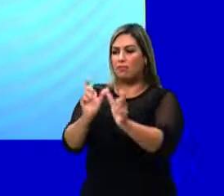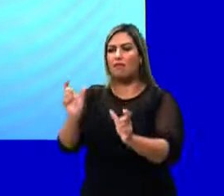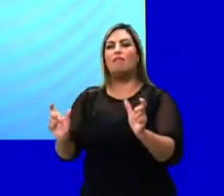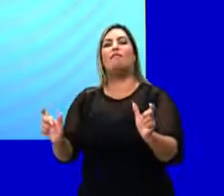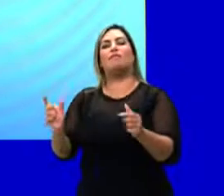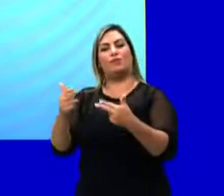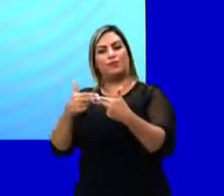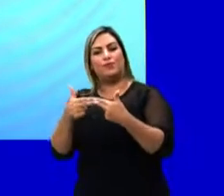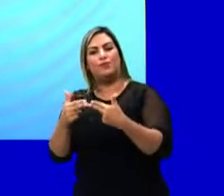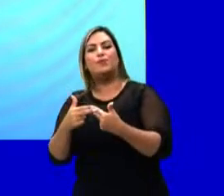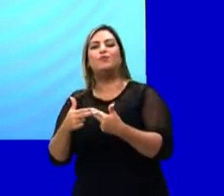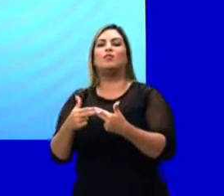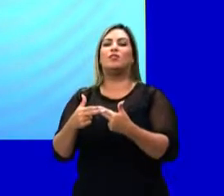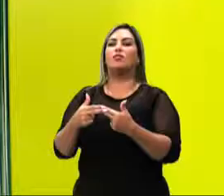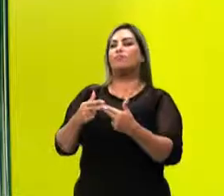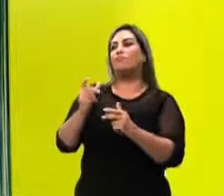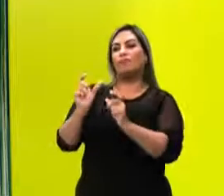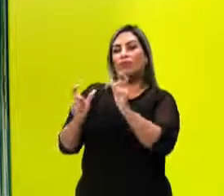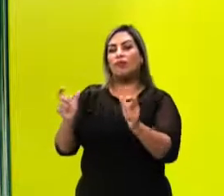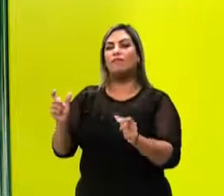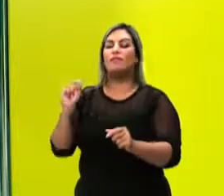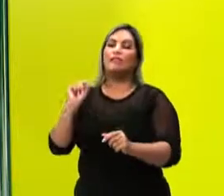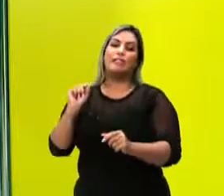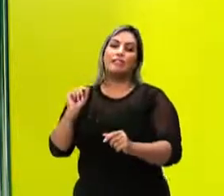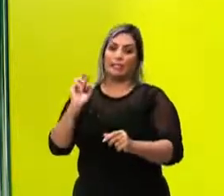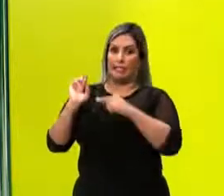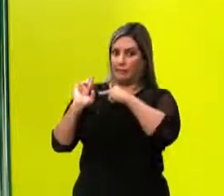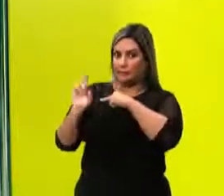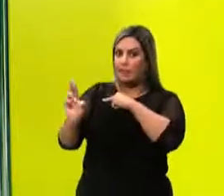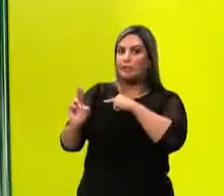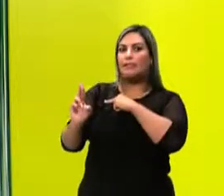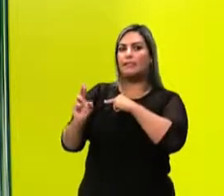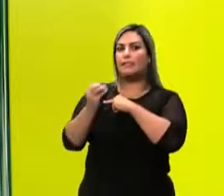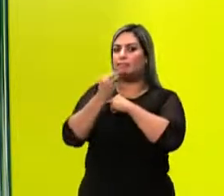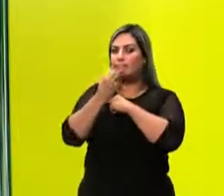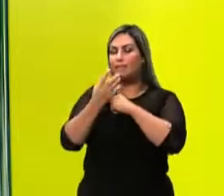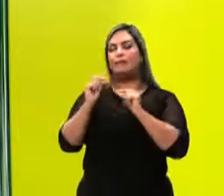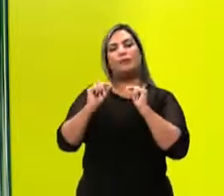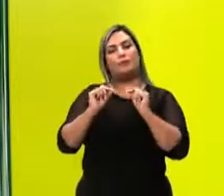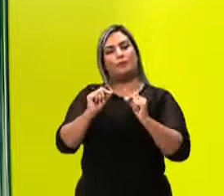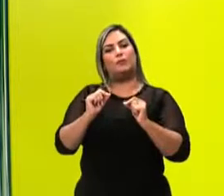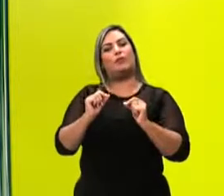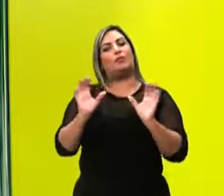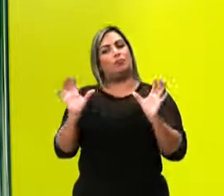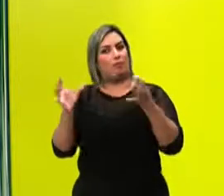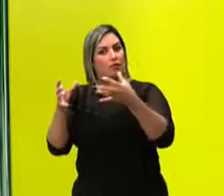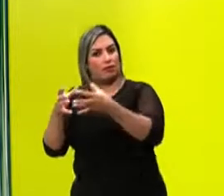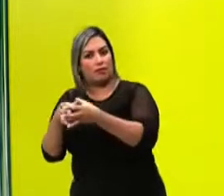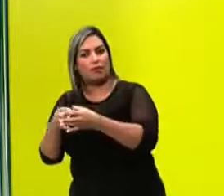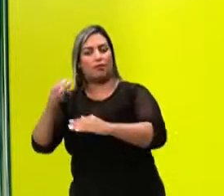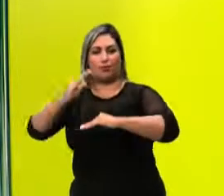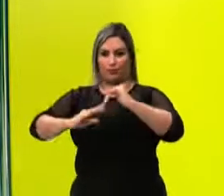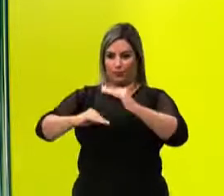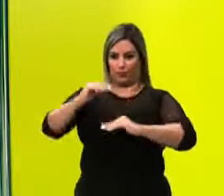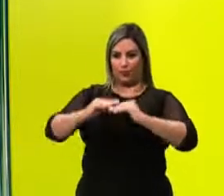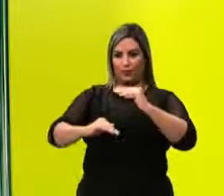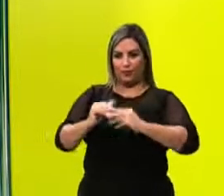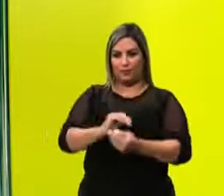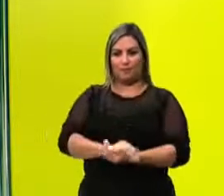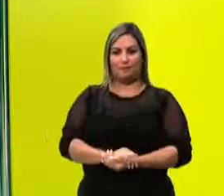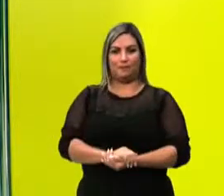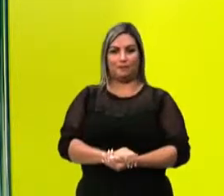palavras, determinados termos que representa muito bem uma determinada categoria